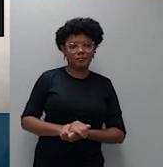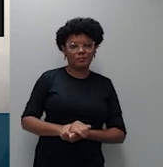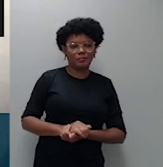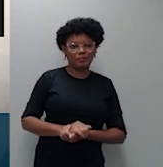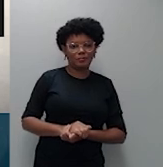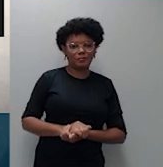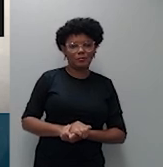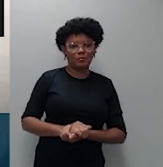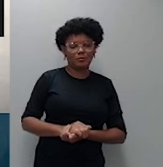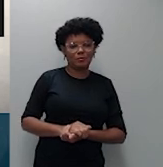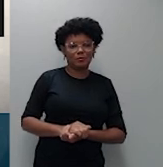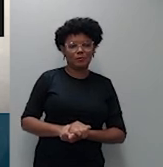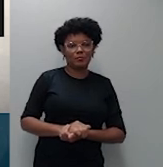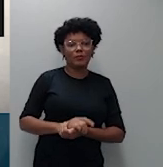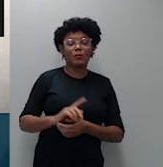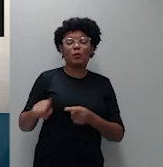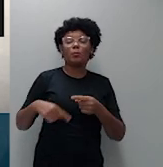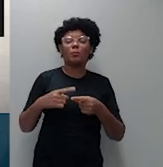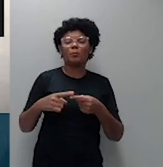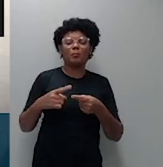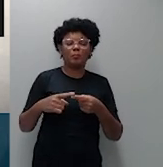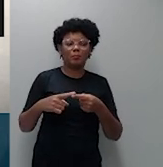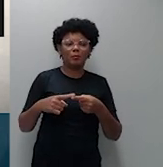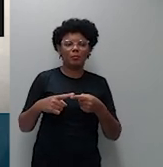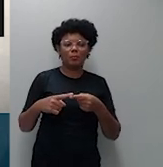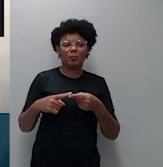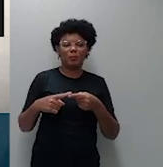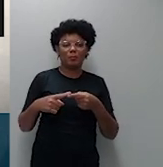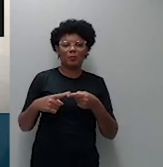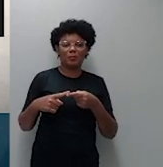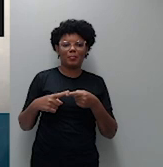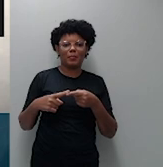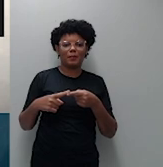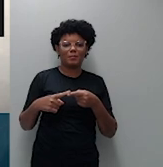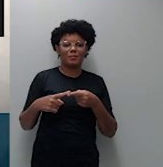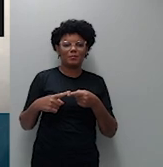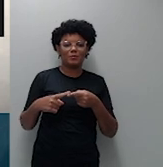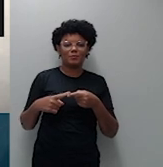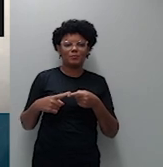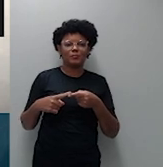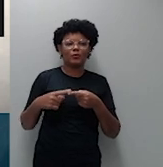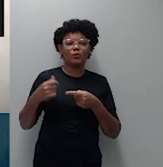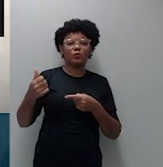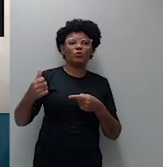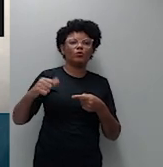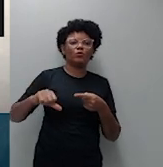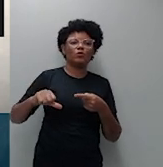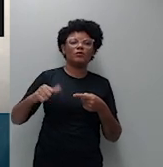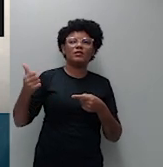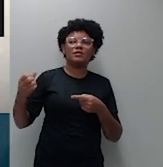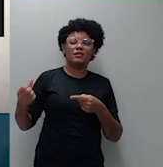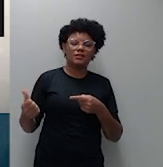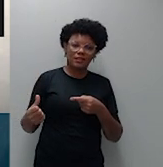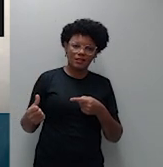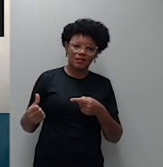No primeiro caso eu estou no 916